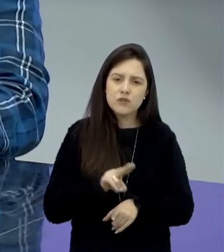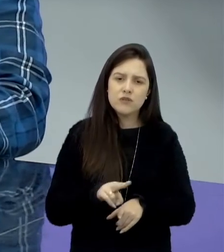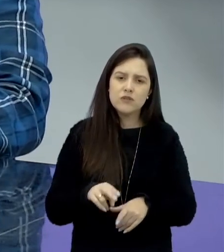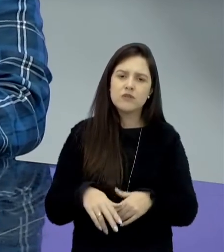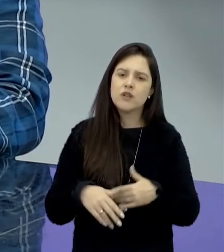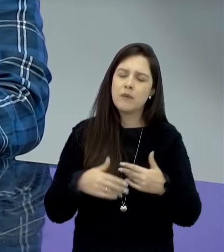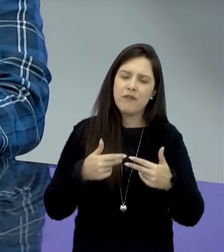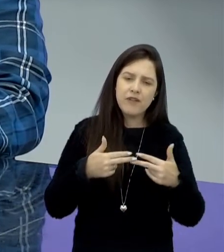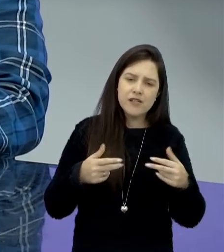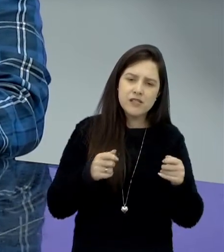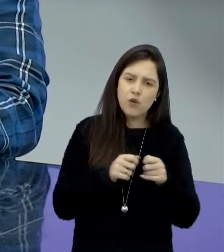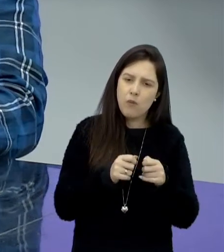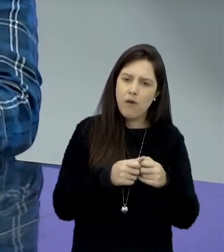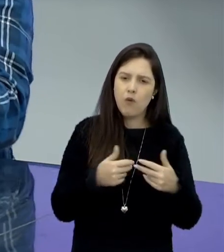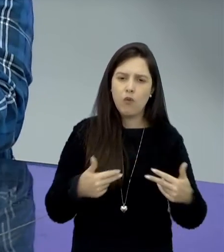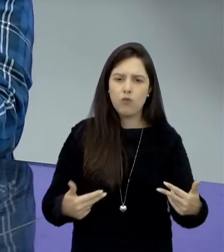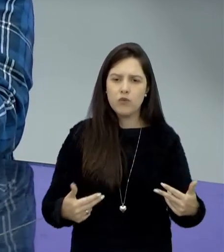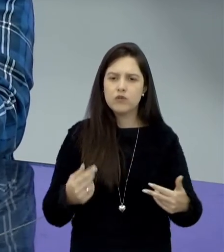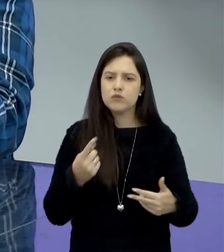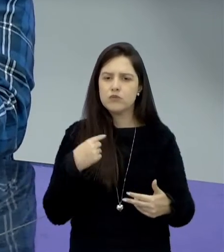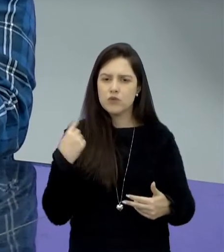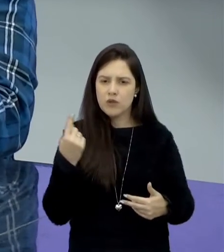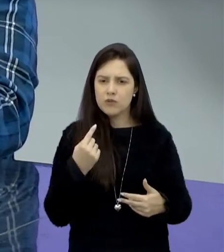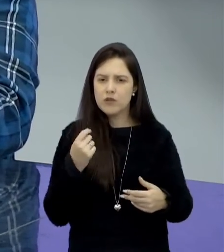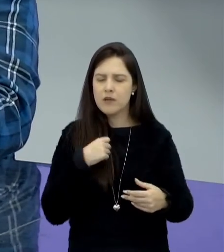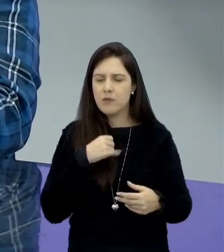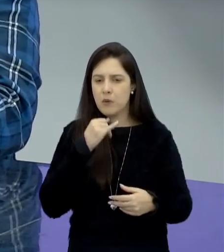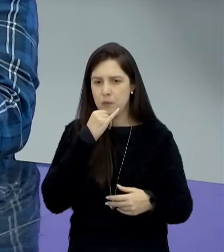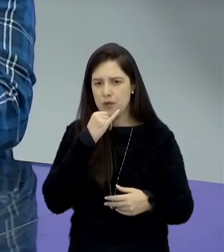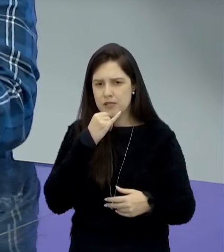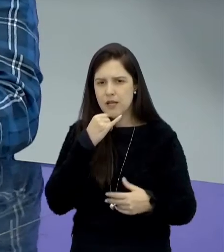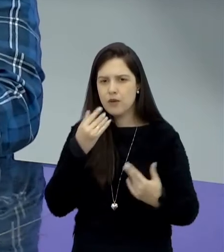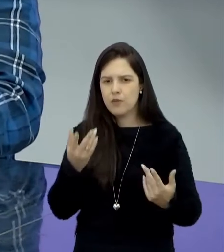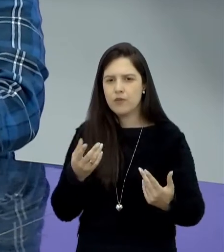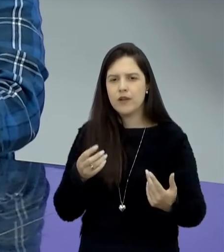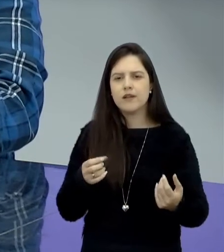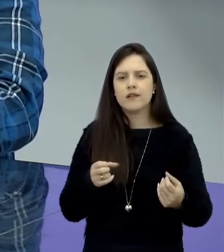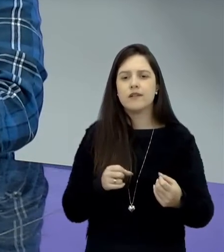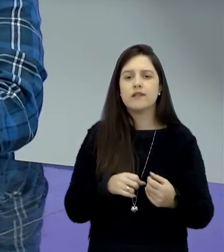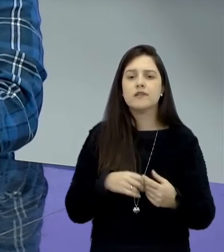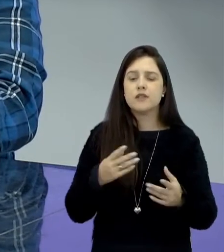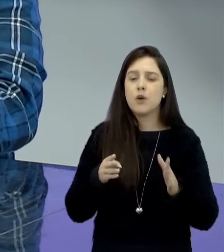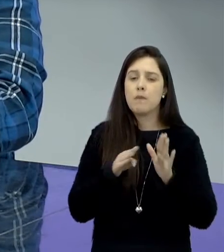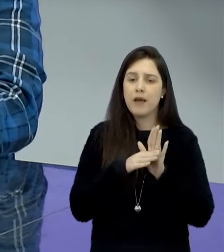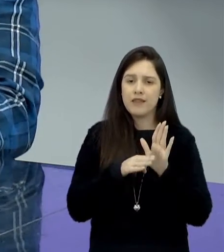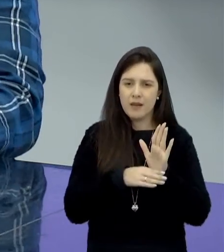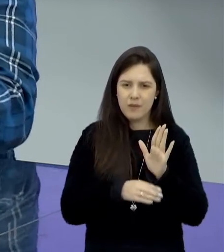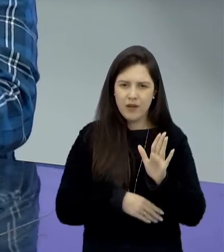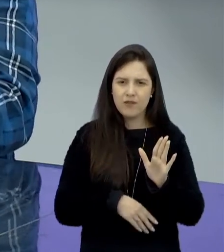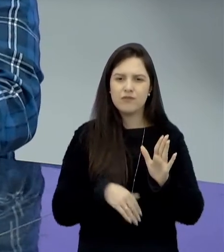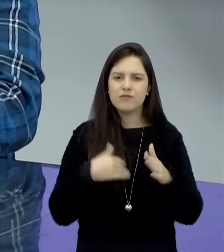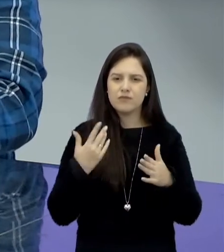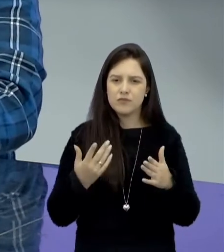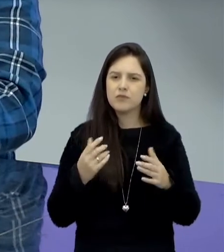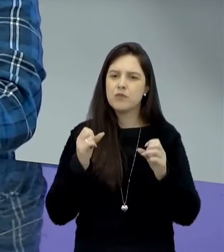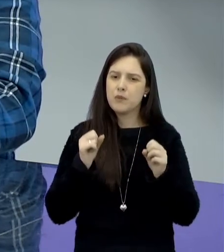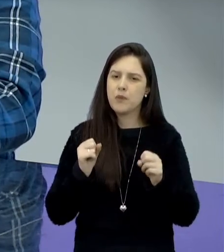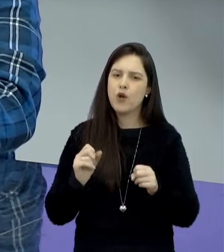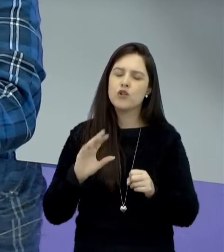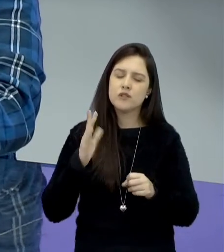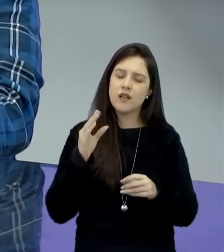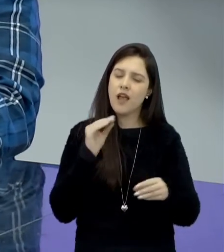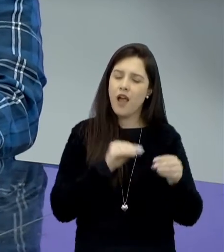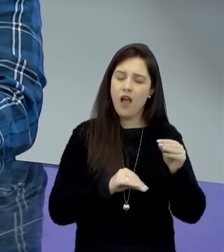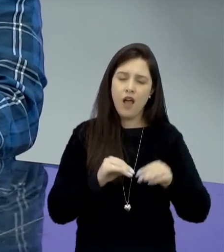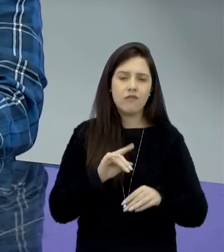alguma coisa. Nós temos bancos, por exemplo, que são patrimônio histórico e eles também não podem ser